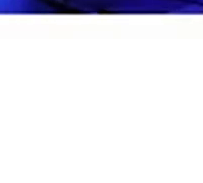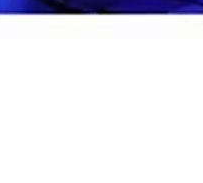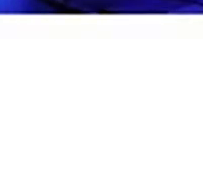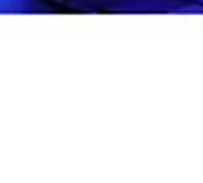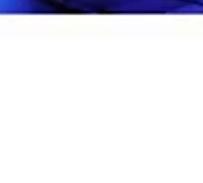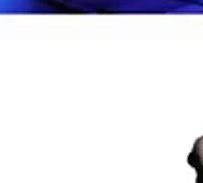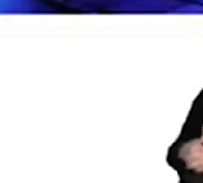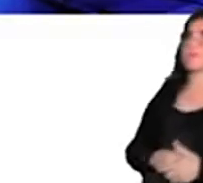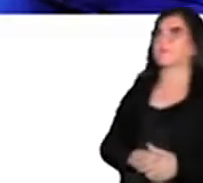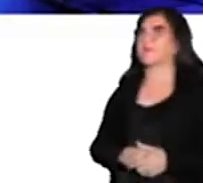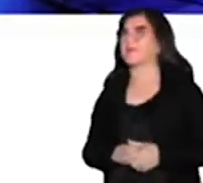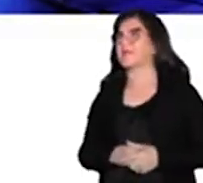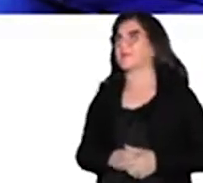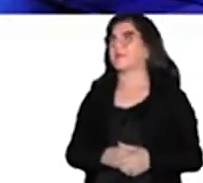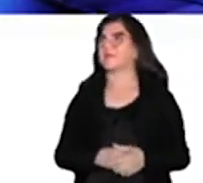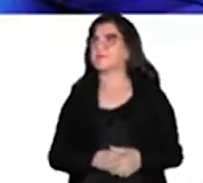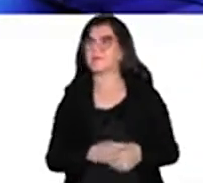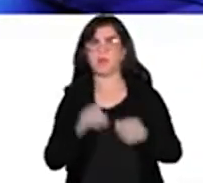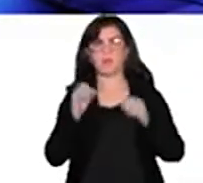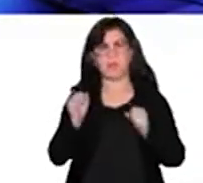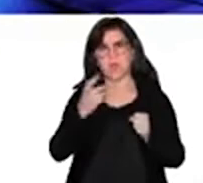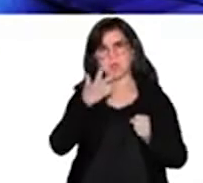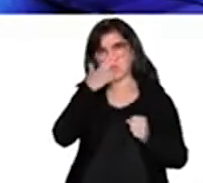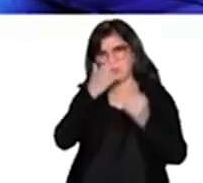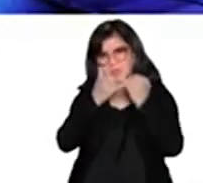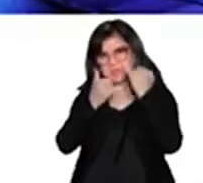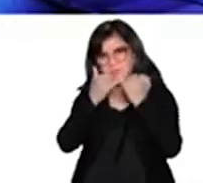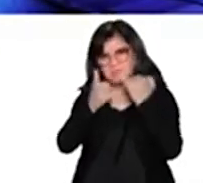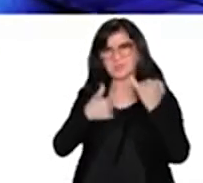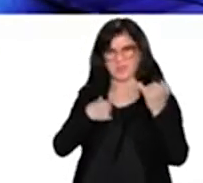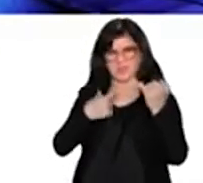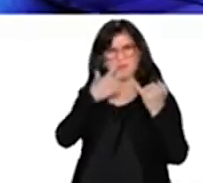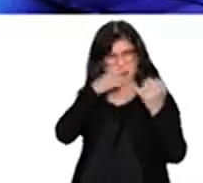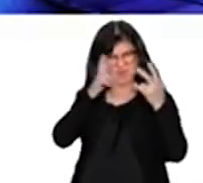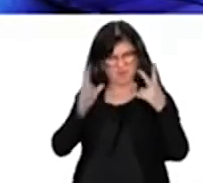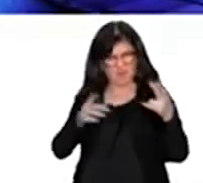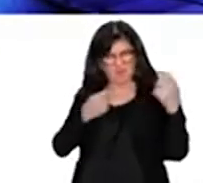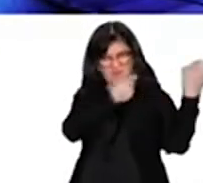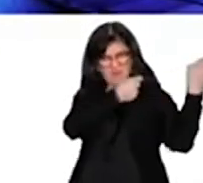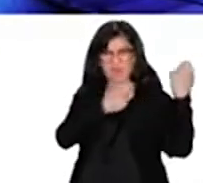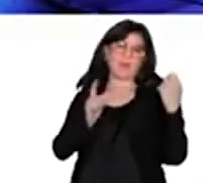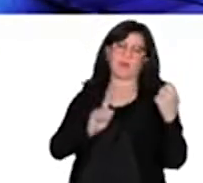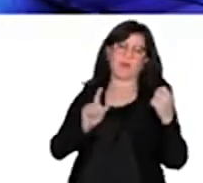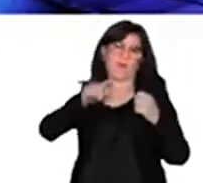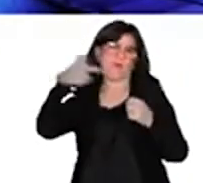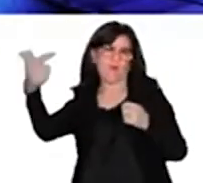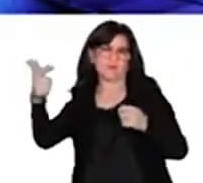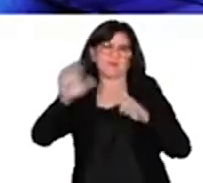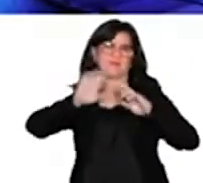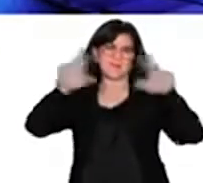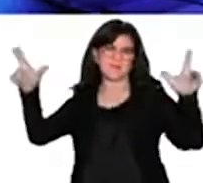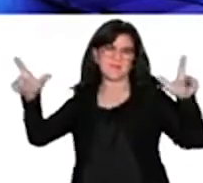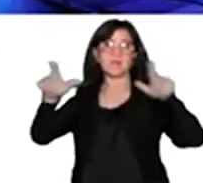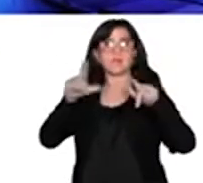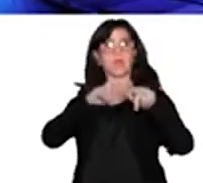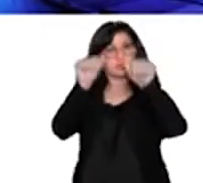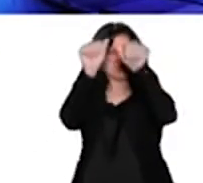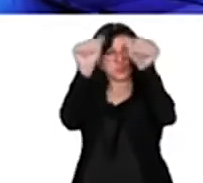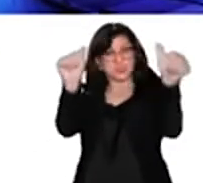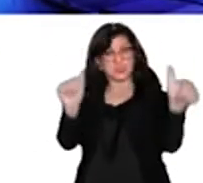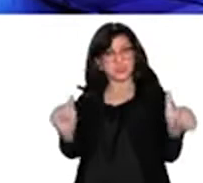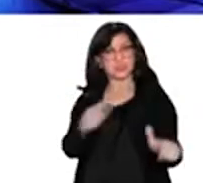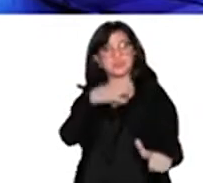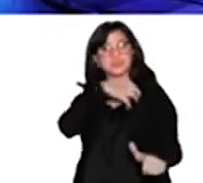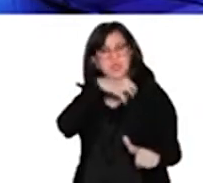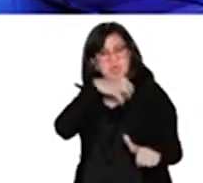Pode parecer que é muito parecido, né? Parece o mesmo instrumento, mas não é. A viola, ela tem o mesmo formato que o violino, é